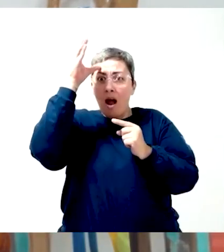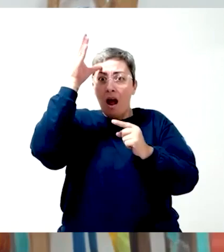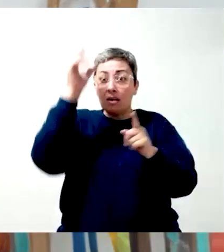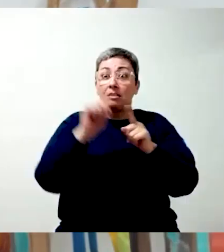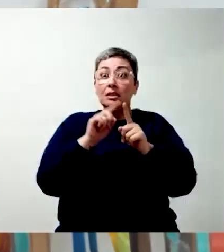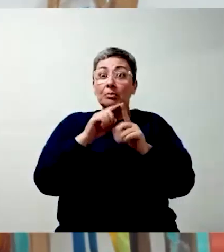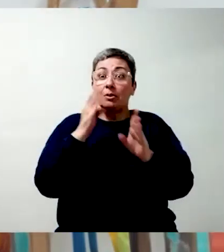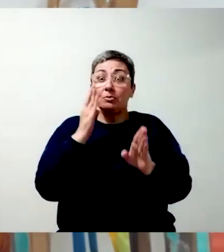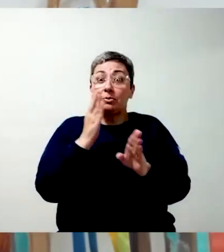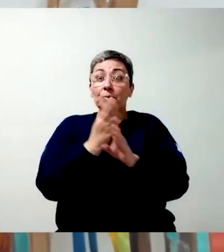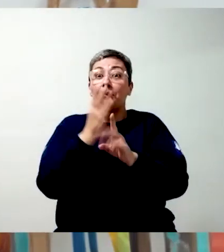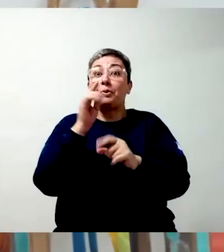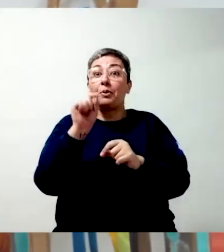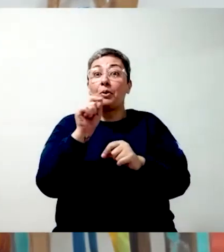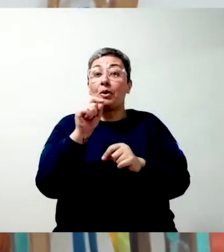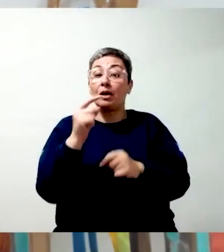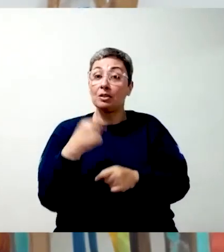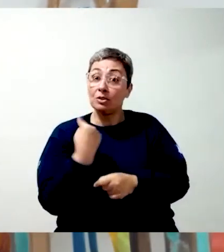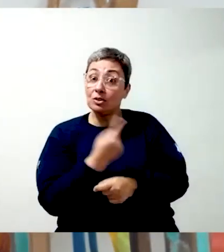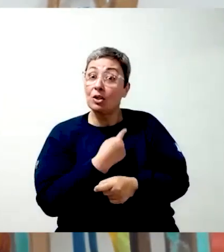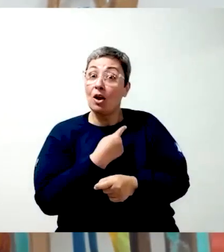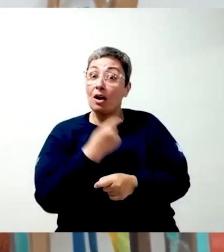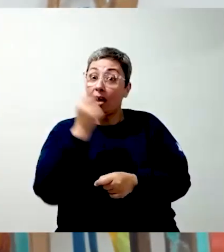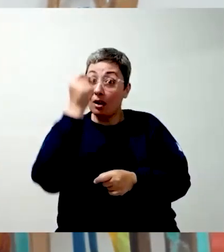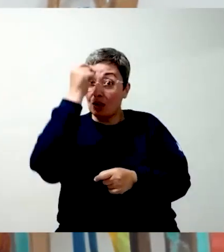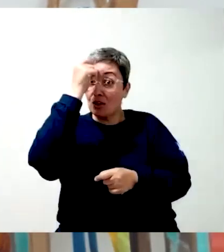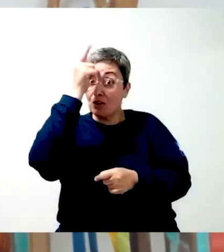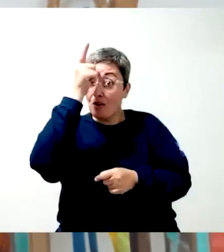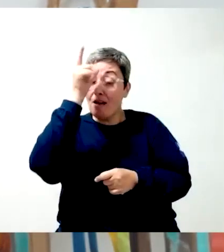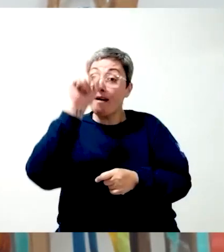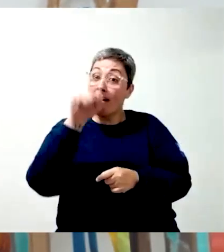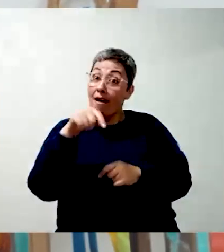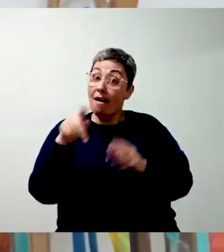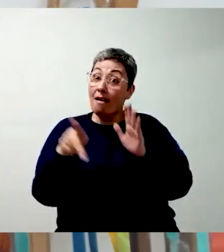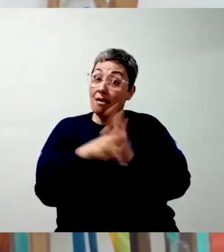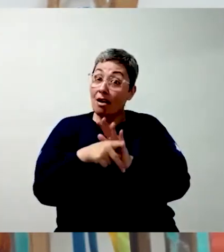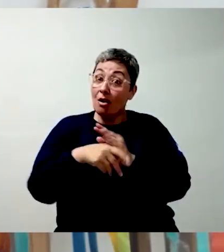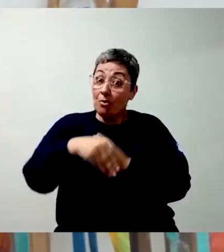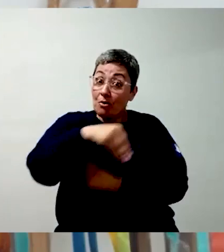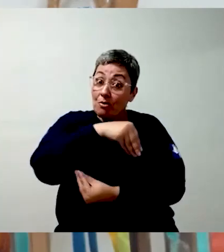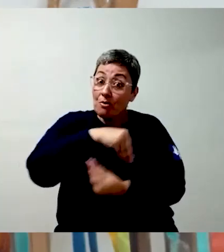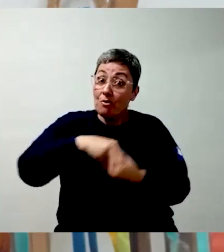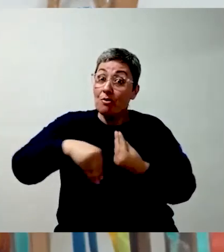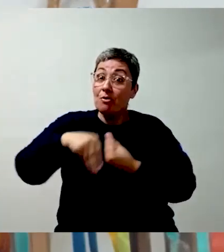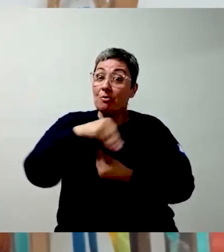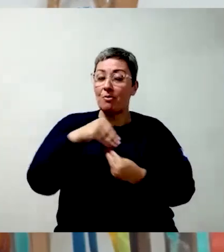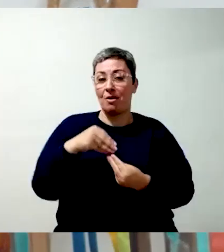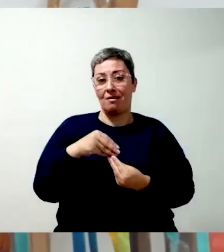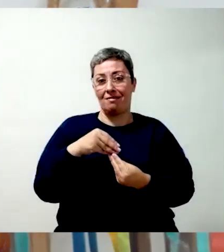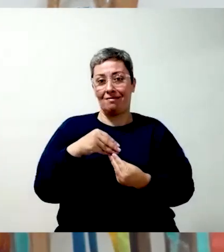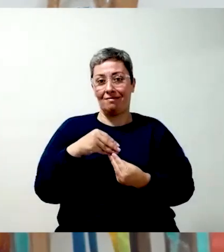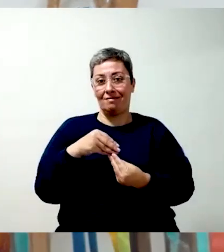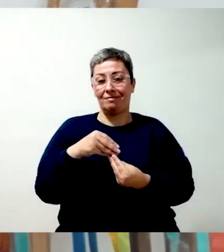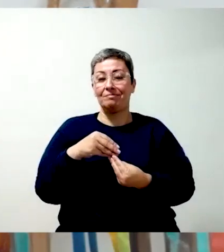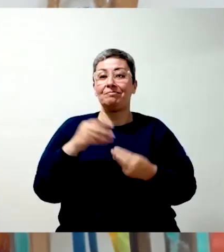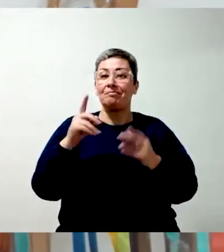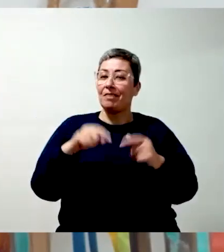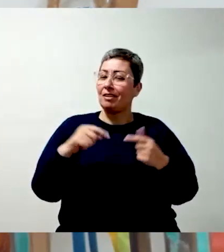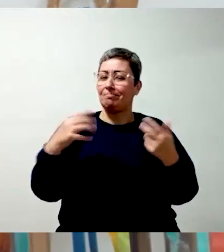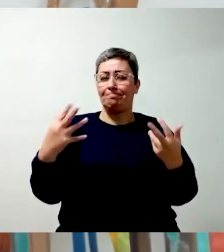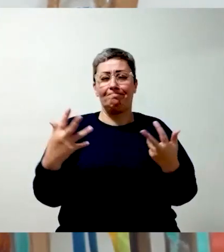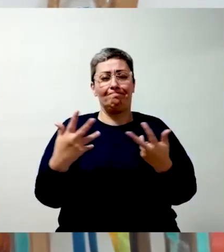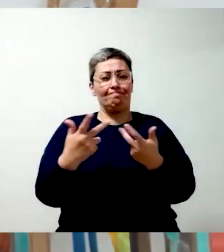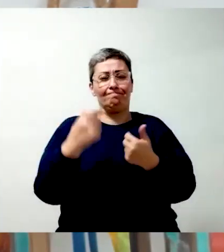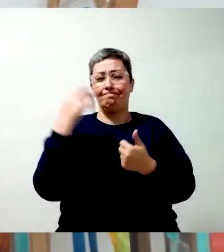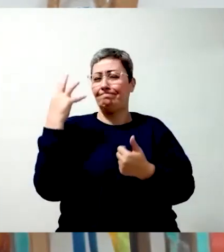a gente descobre que a nossa própria cultura é feita dessa mistura toda. Isso